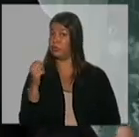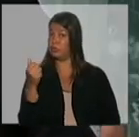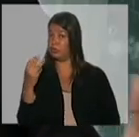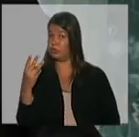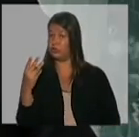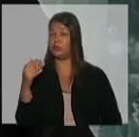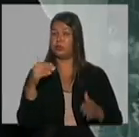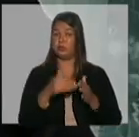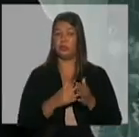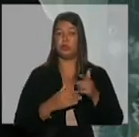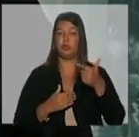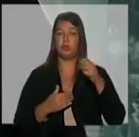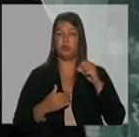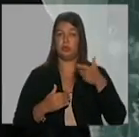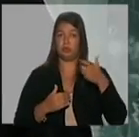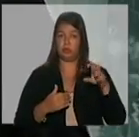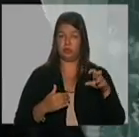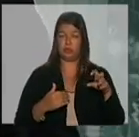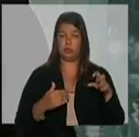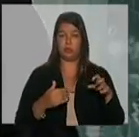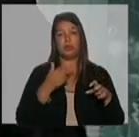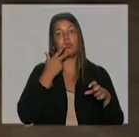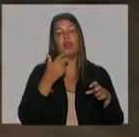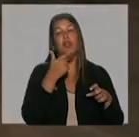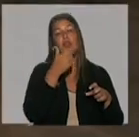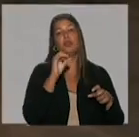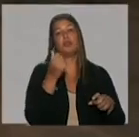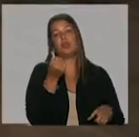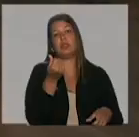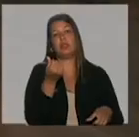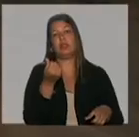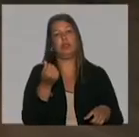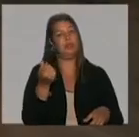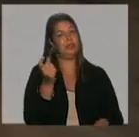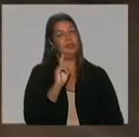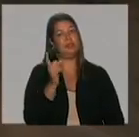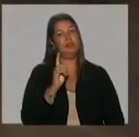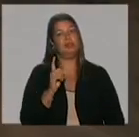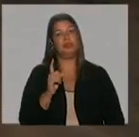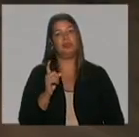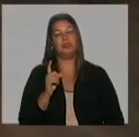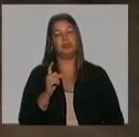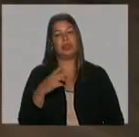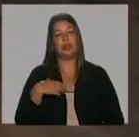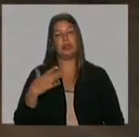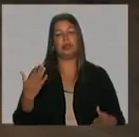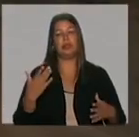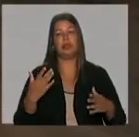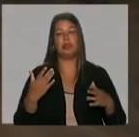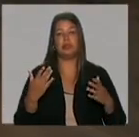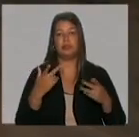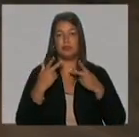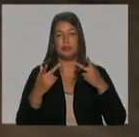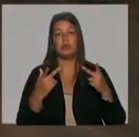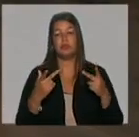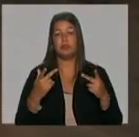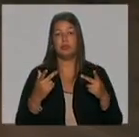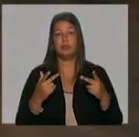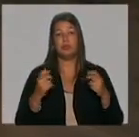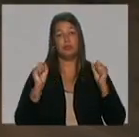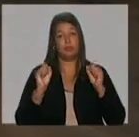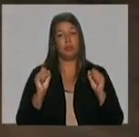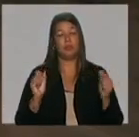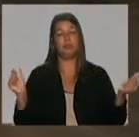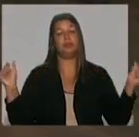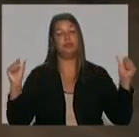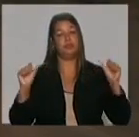não contempla 2016. Esse cenário pode ser... Eu ia contestar esses números. Esse cenário pode ser... muito pior. Esse cenário pode ser